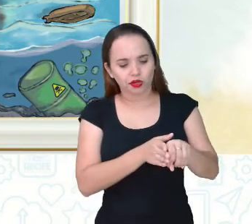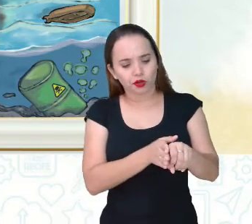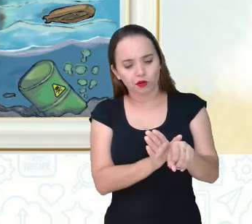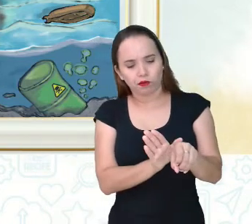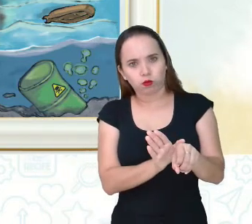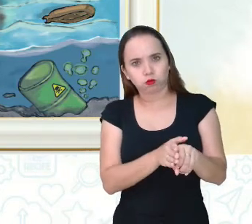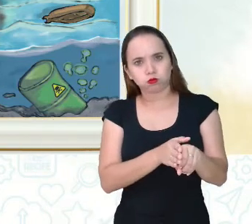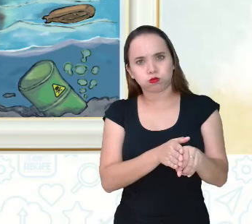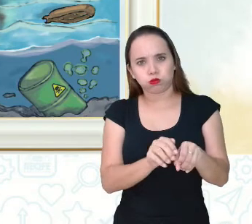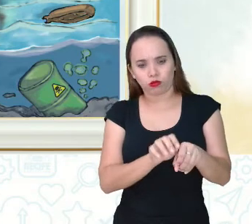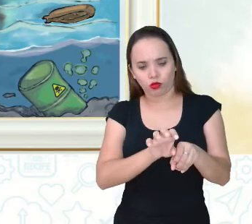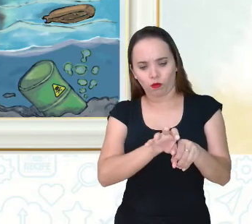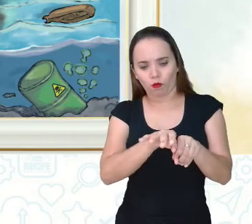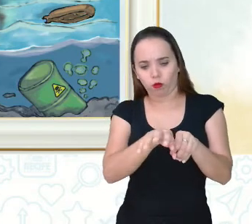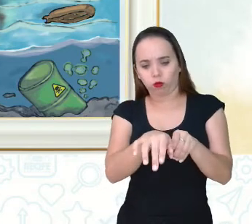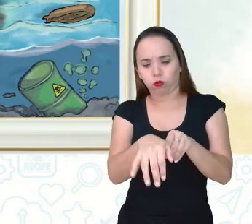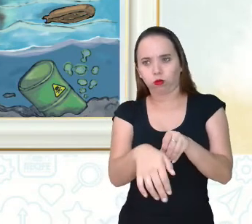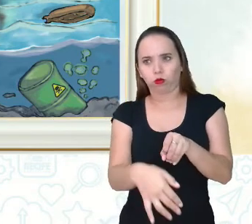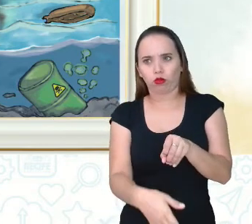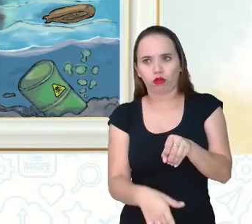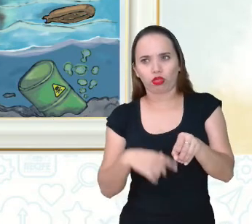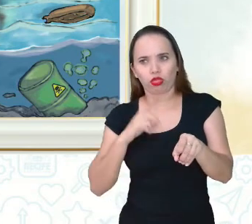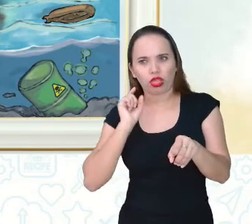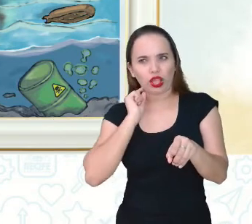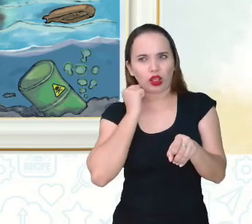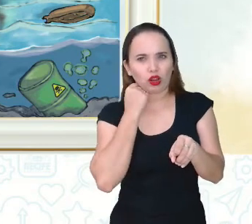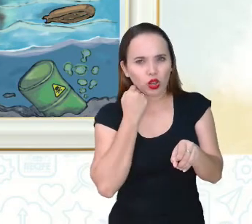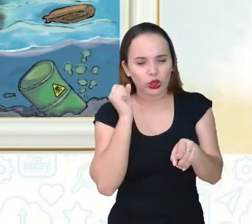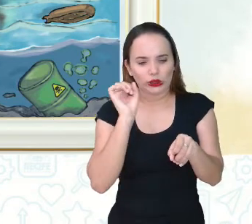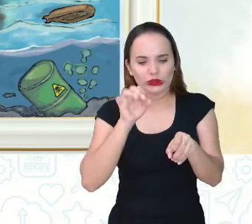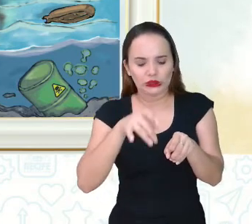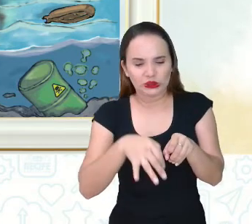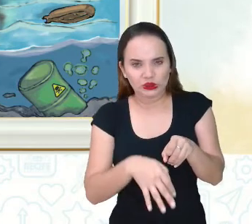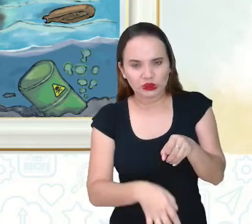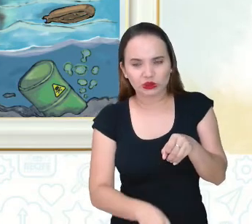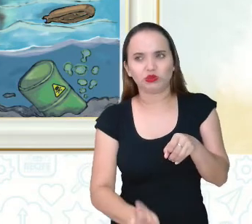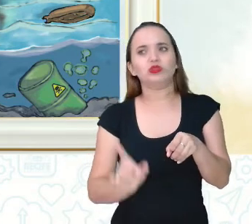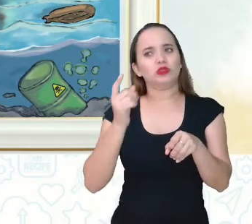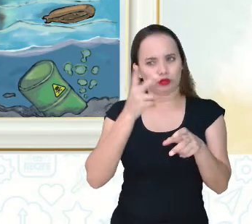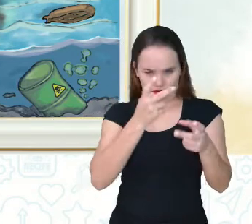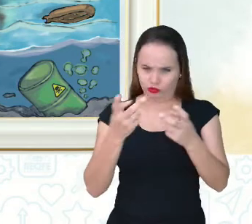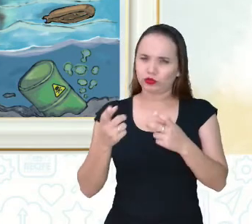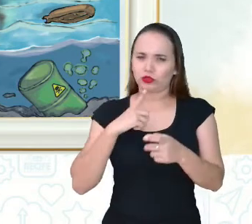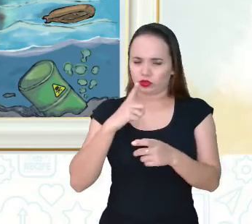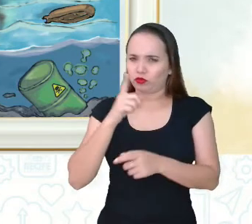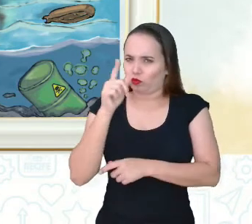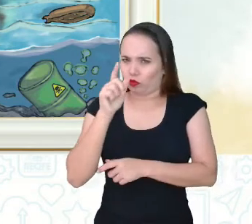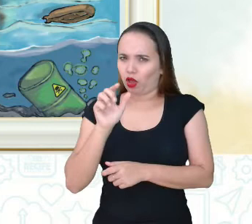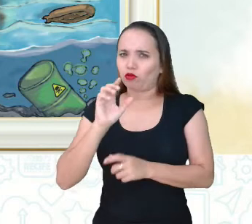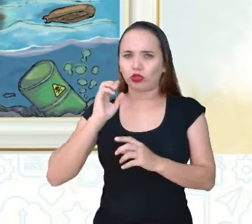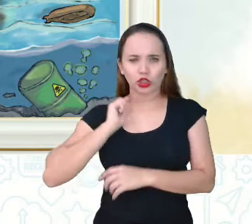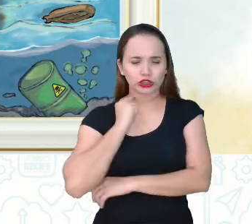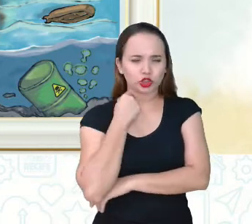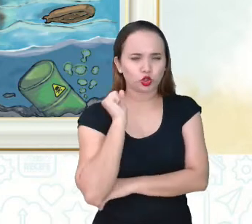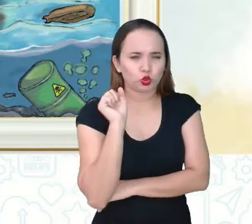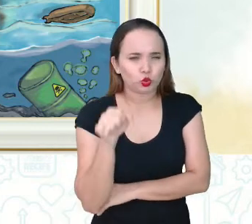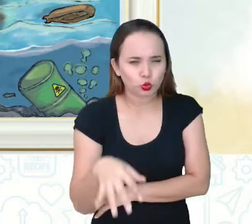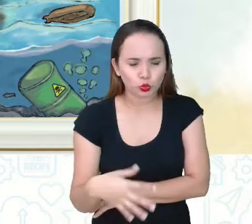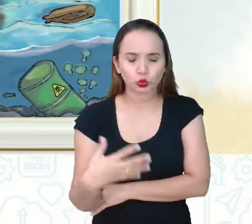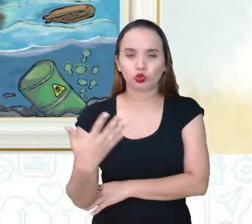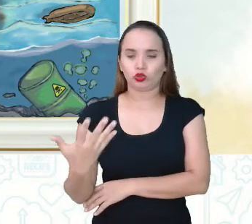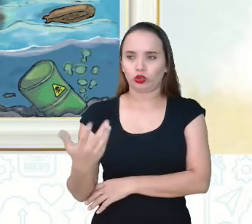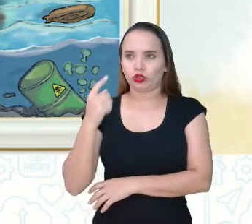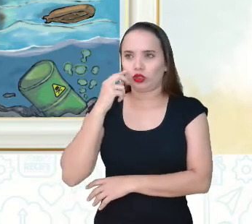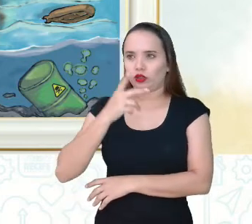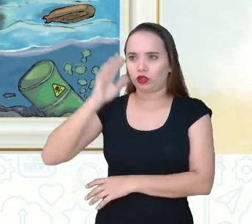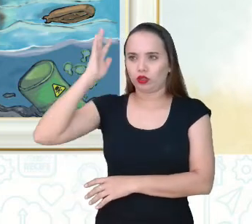uns dejetos que estão sendo lançados aí no rio, né? Um rio extremamente poluído, como vocês podem observar. E ele diz assim, não